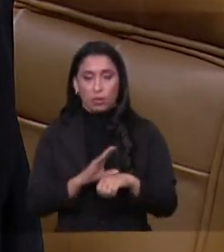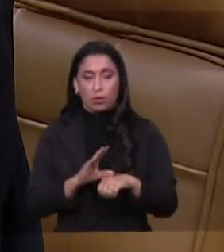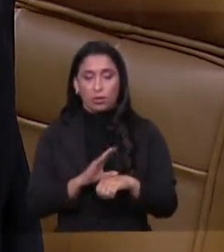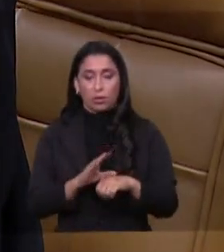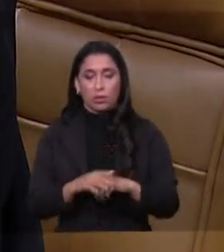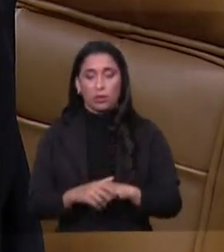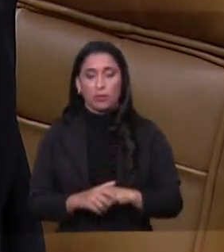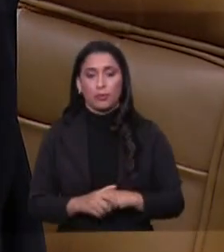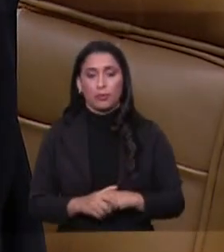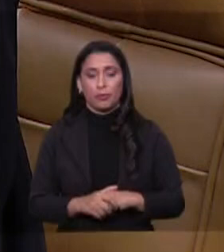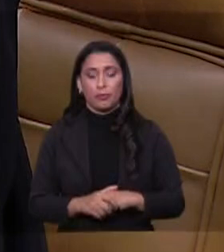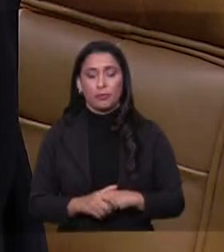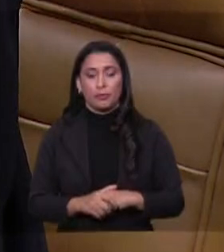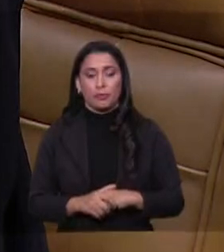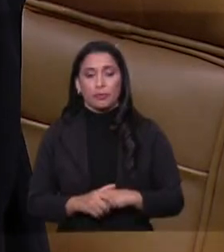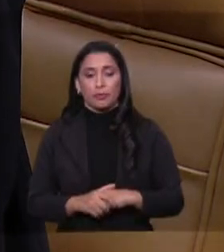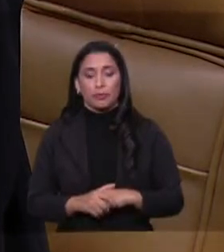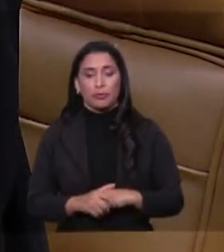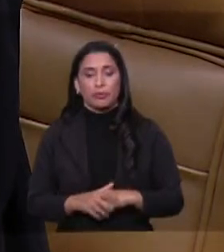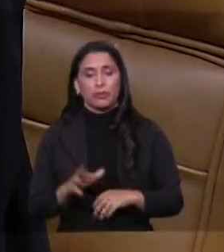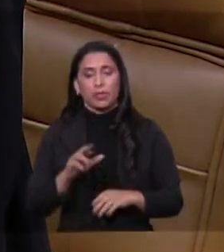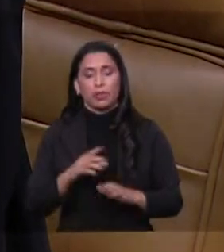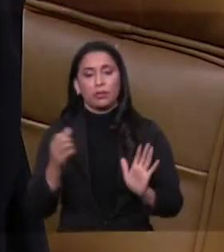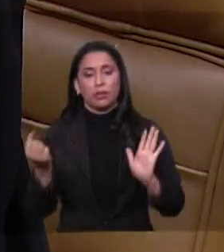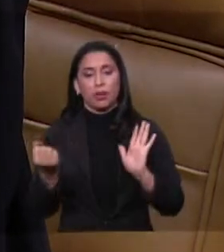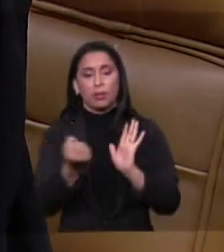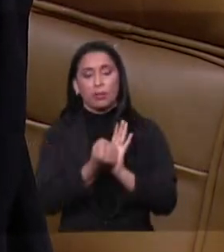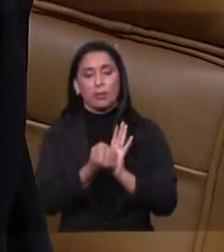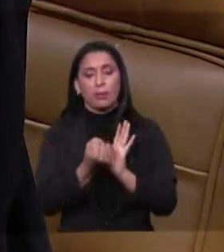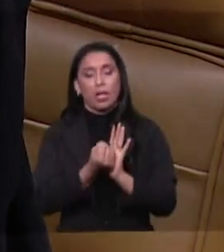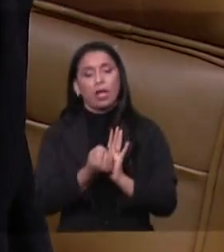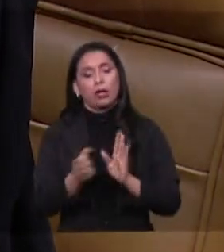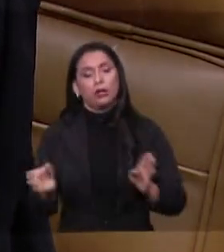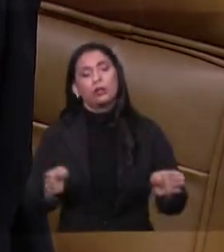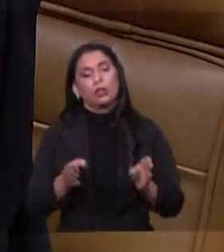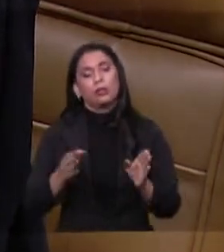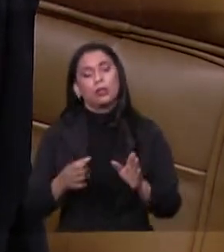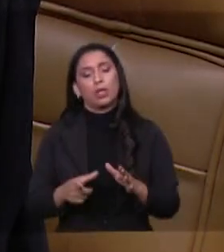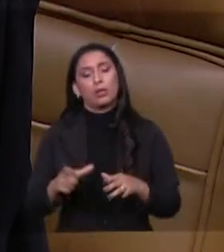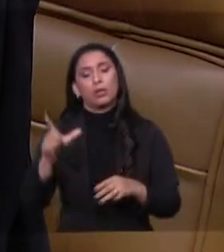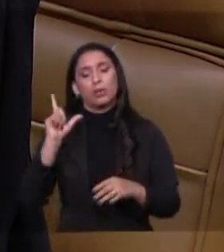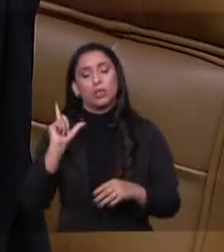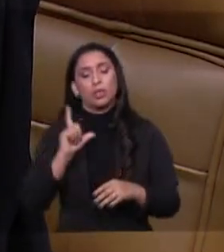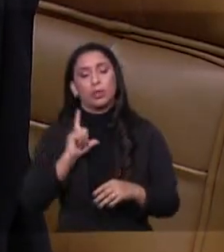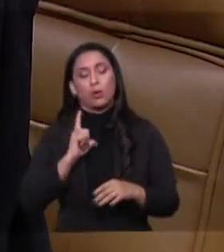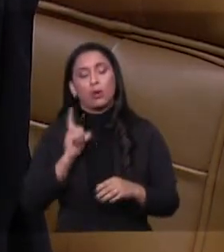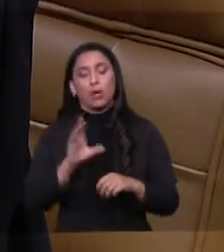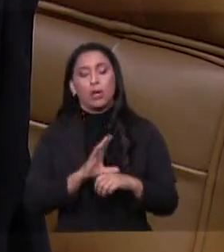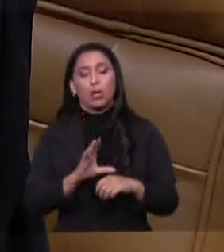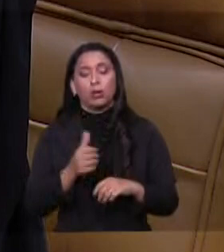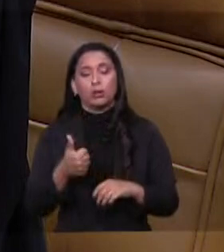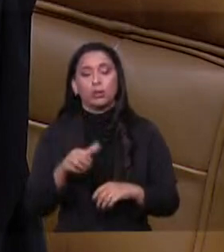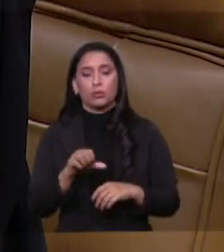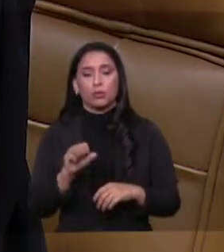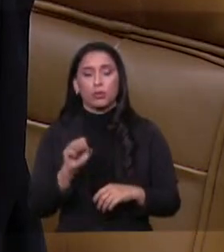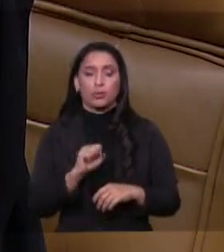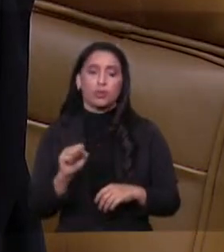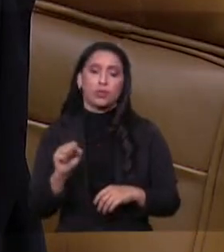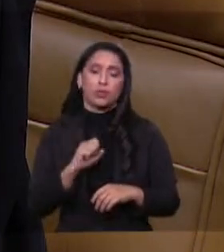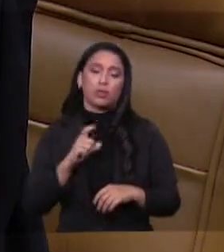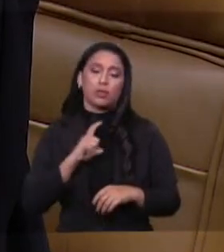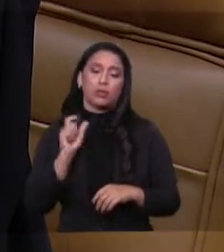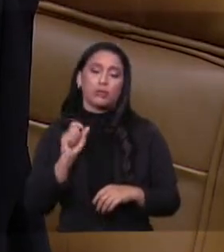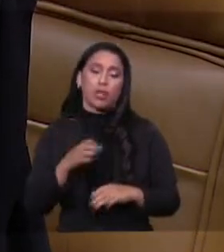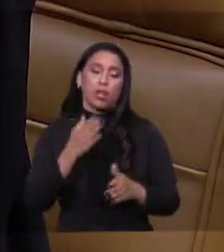Nessa esteira, sem definir qualquer marco temporal anterior, concomitante ou mesmo ulterior, a Constituição de 88 optou por